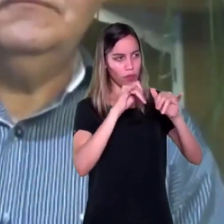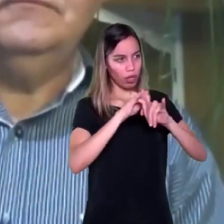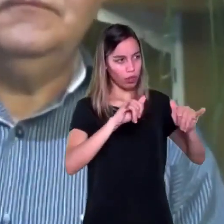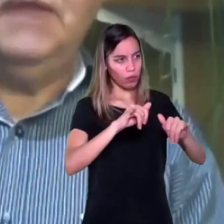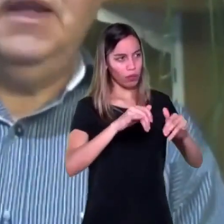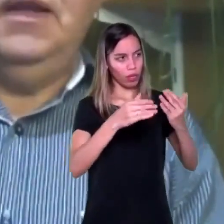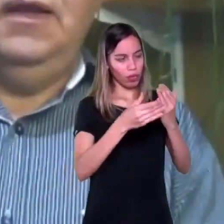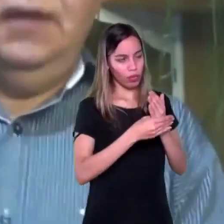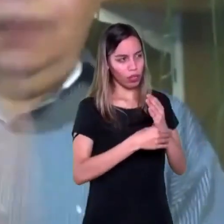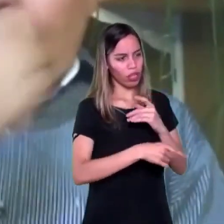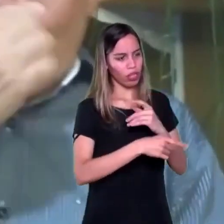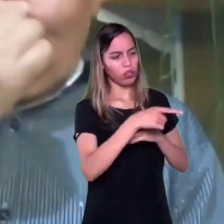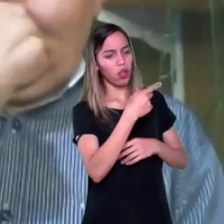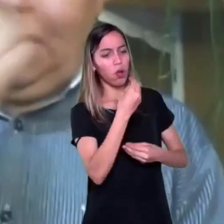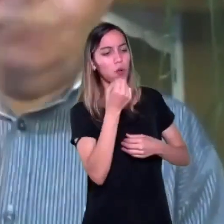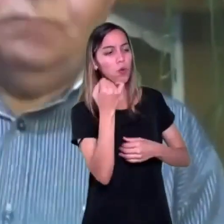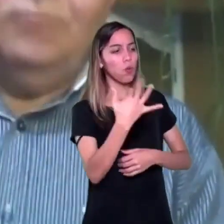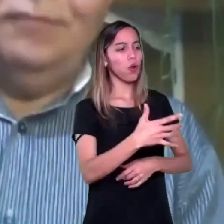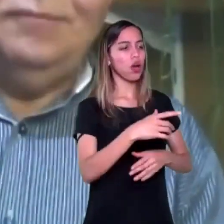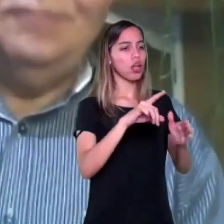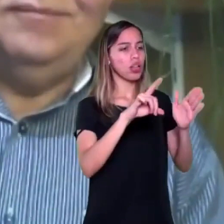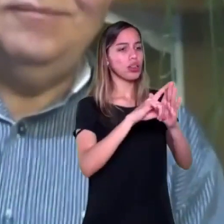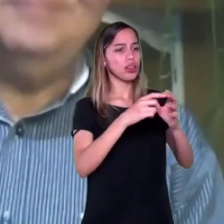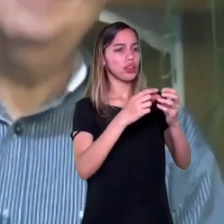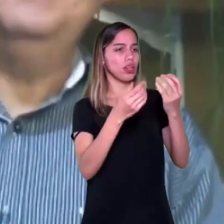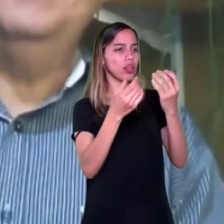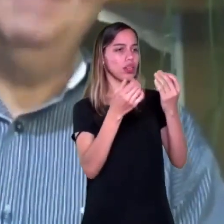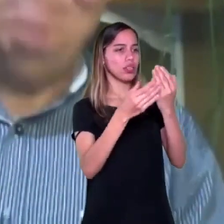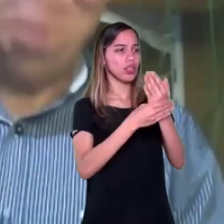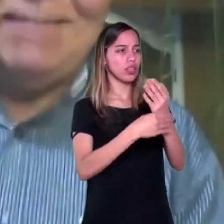que é, quantas, né? Onde que elas ficam?